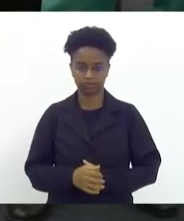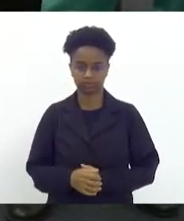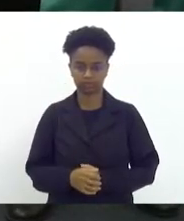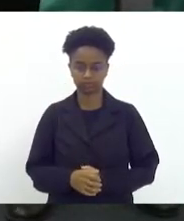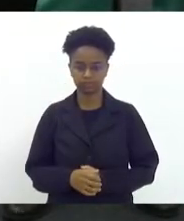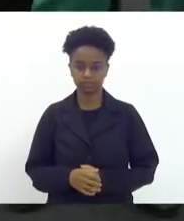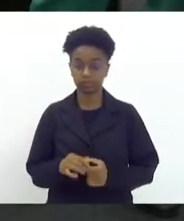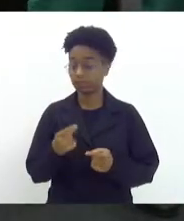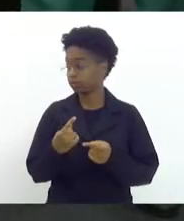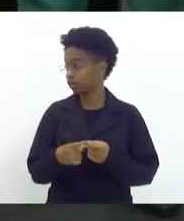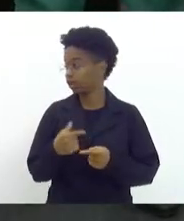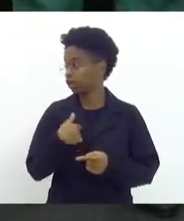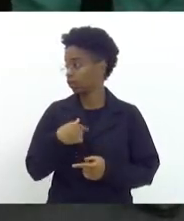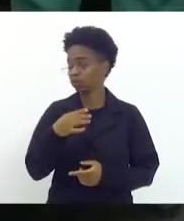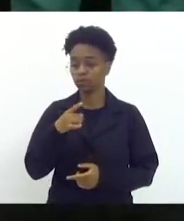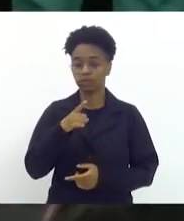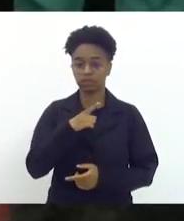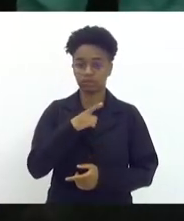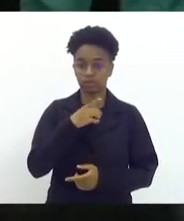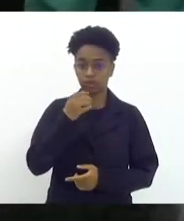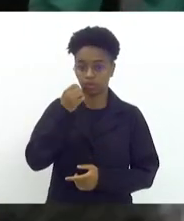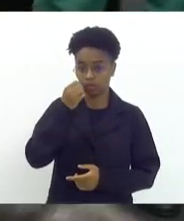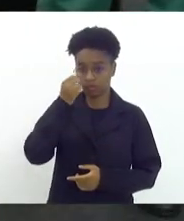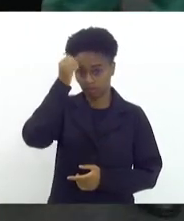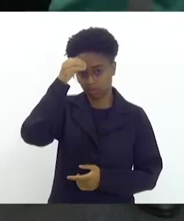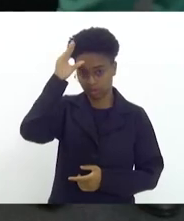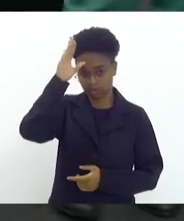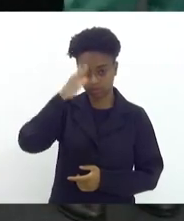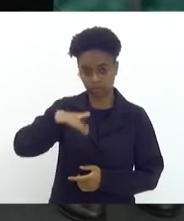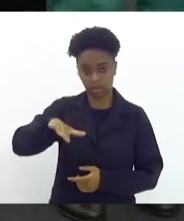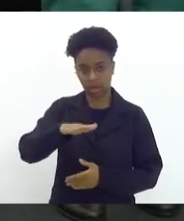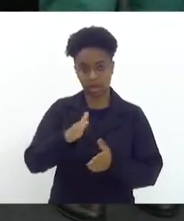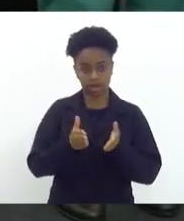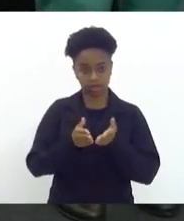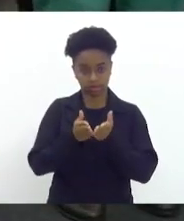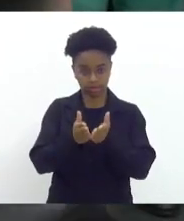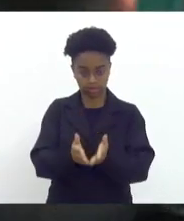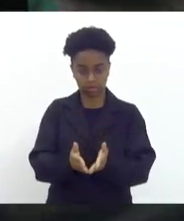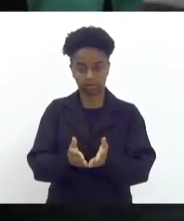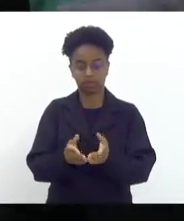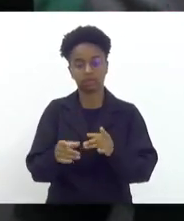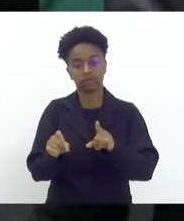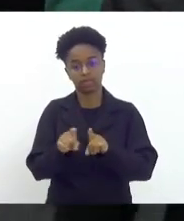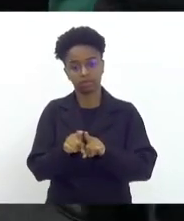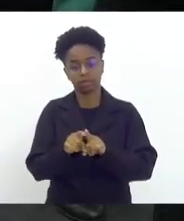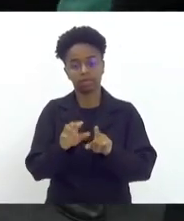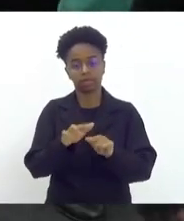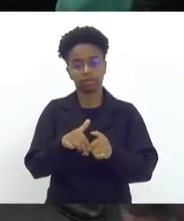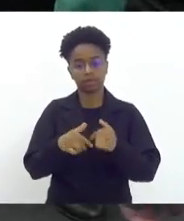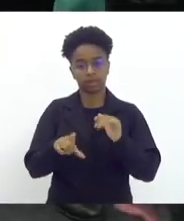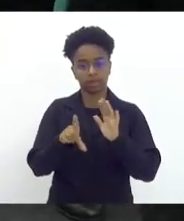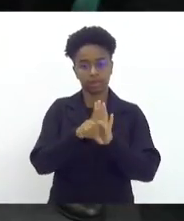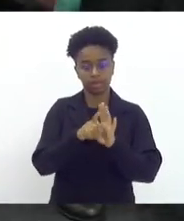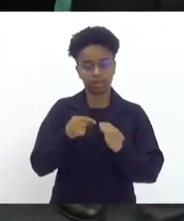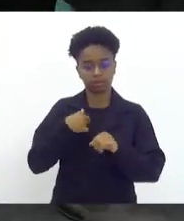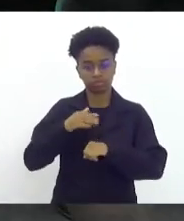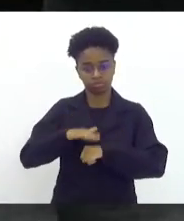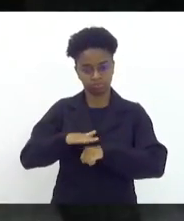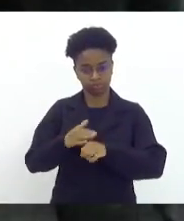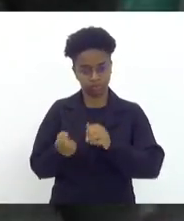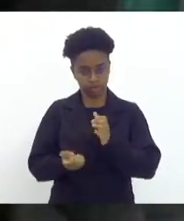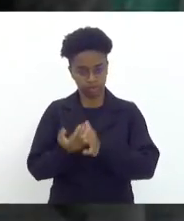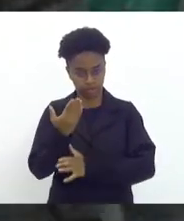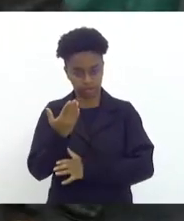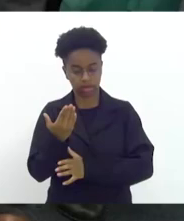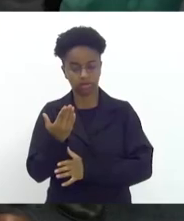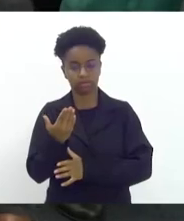tive um conhecimento do setor naval aqui também através de uma lei que eu fiz para